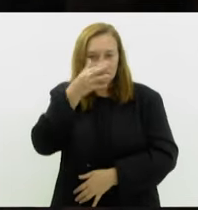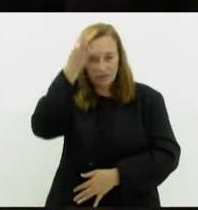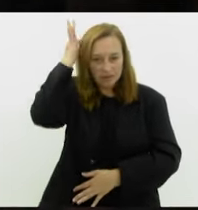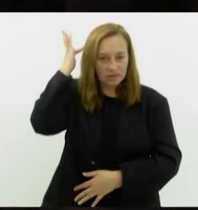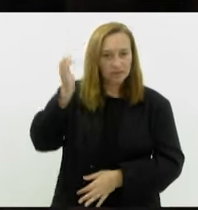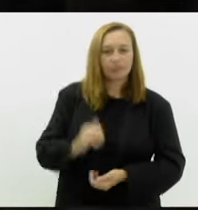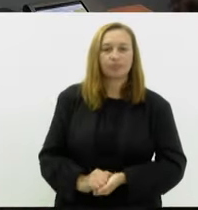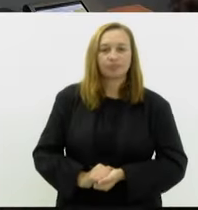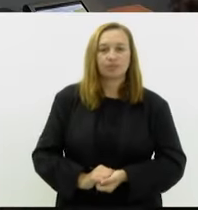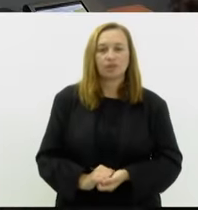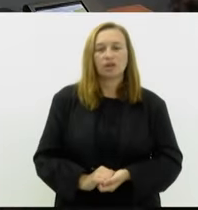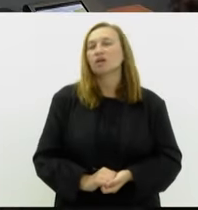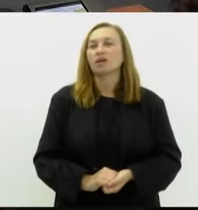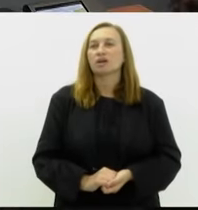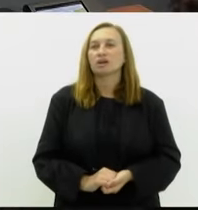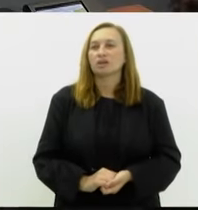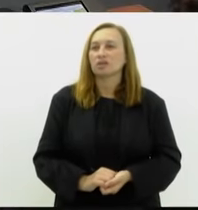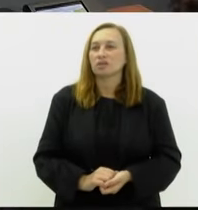Pacheco.